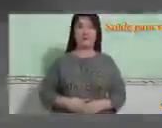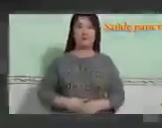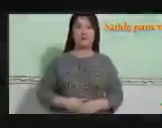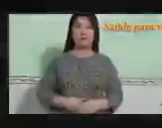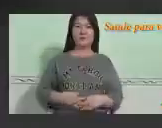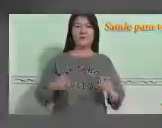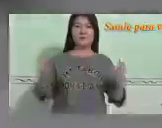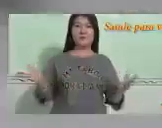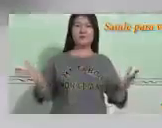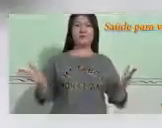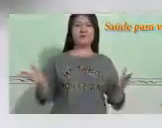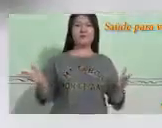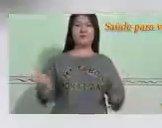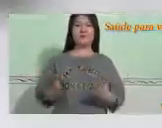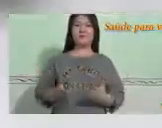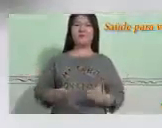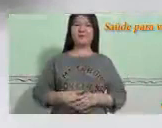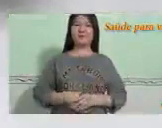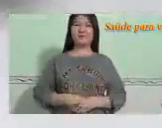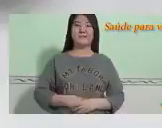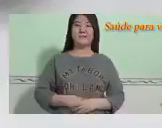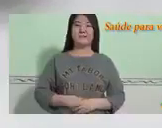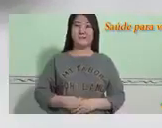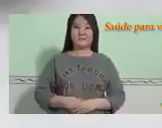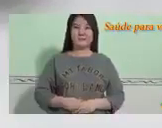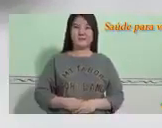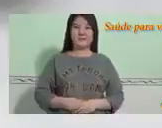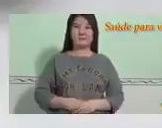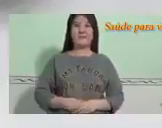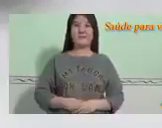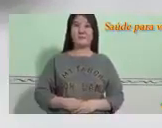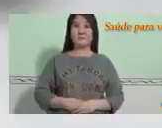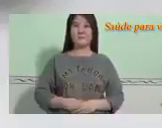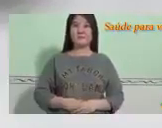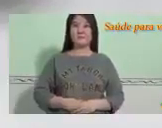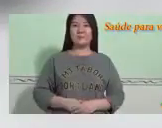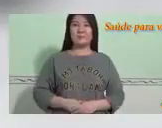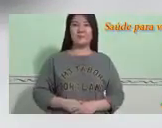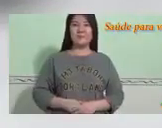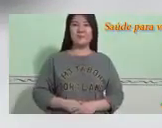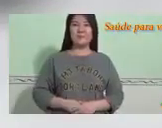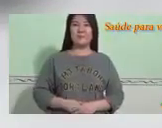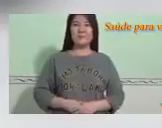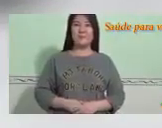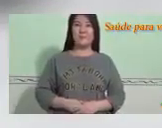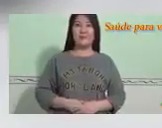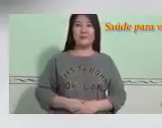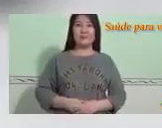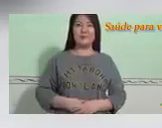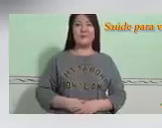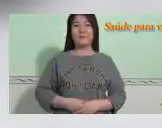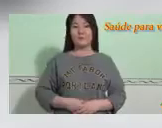corrigir alterações daqui a vida do útero vírgula remover aderências doppler e tirar o diego quando este não possui fios